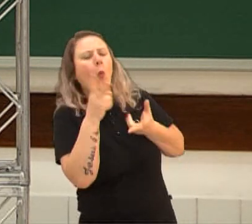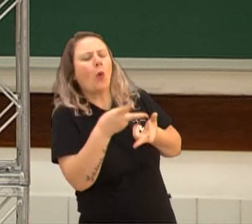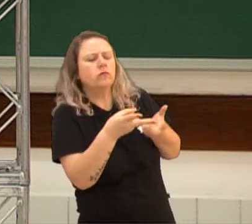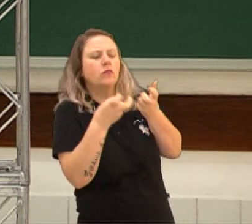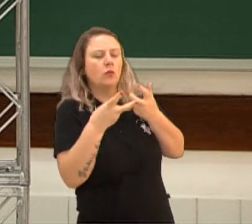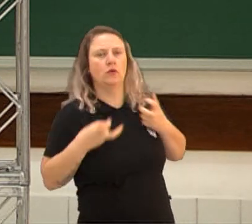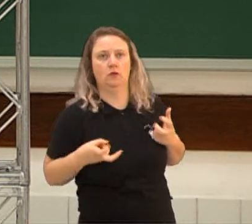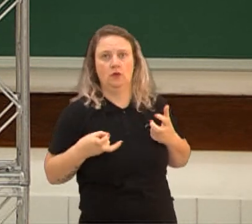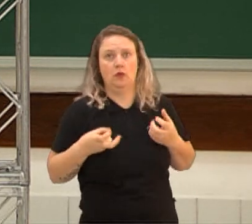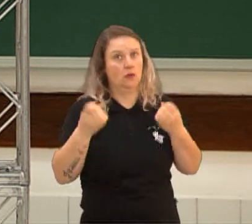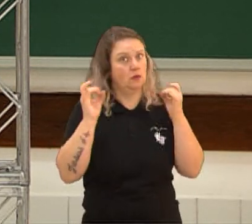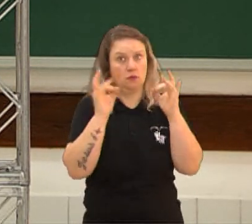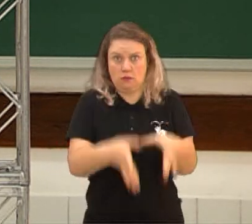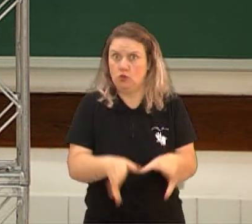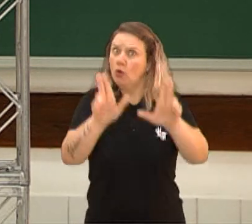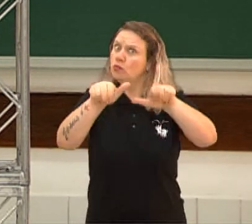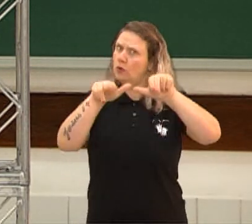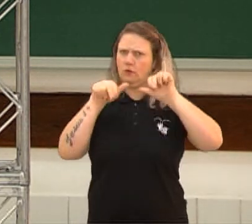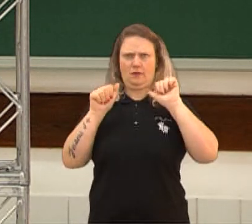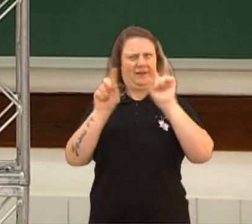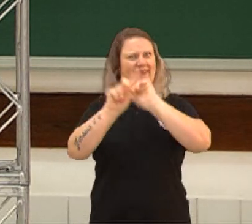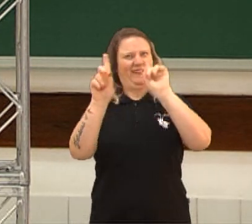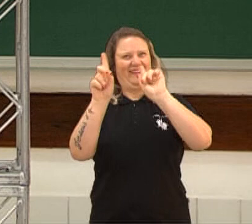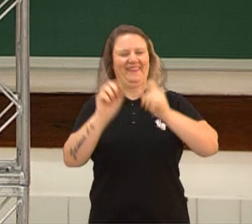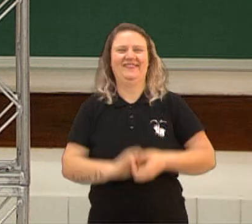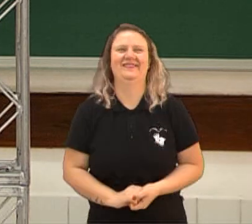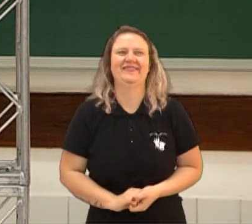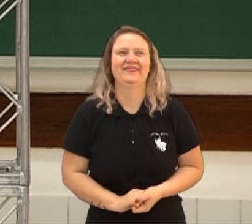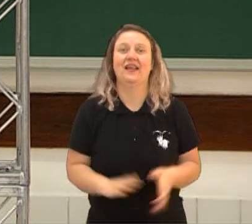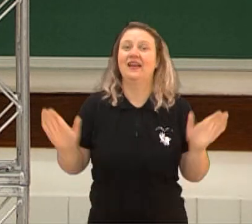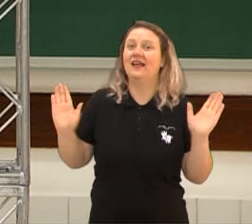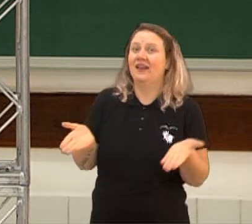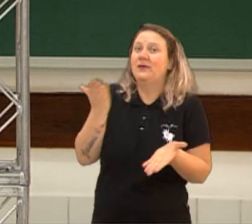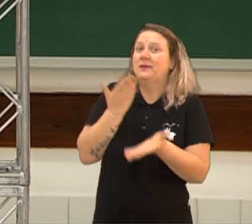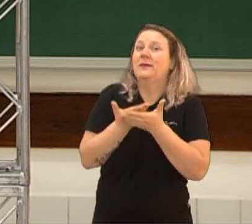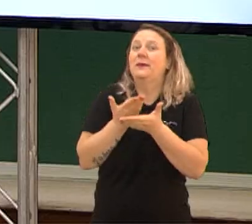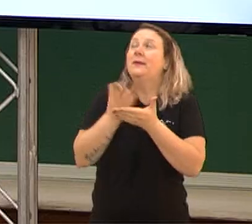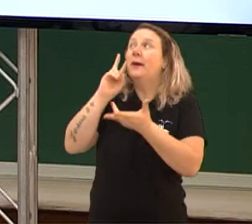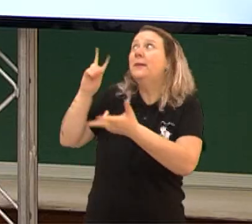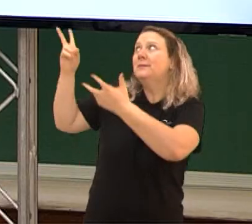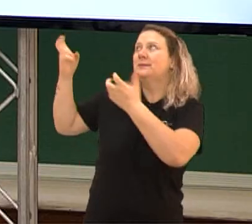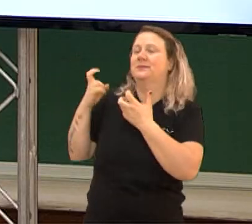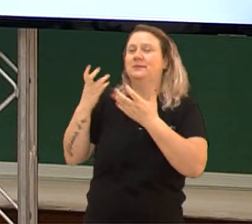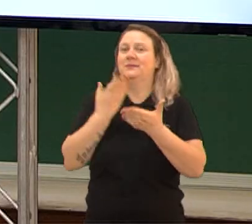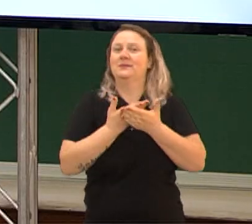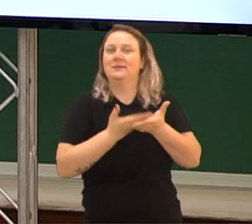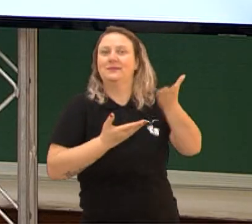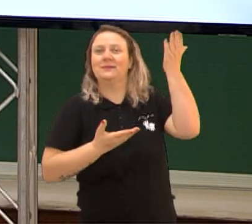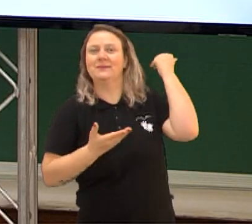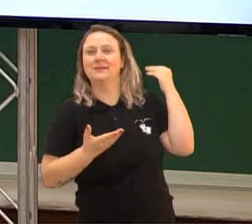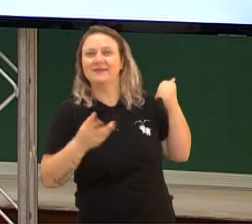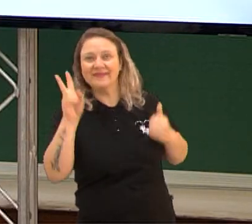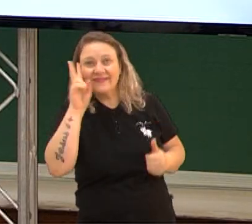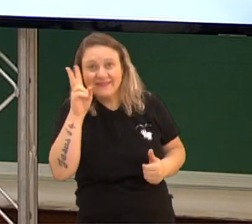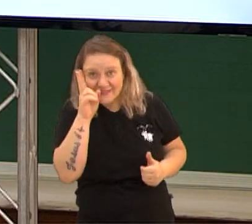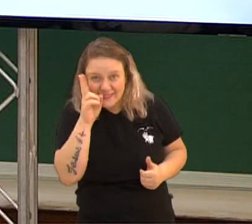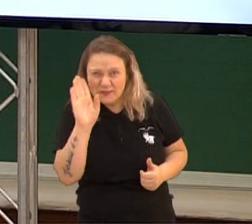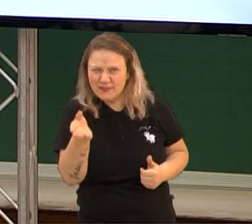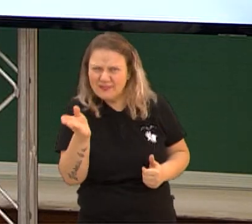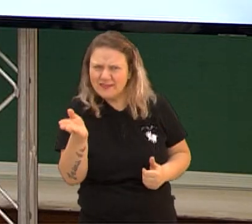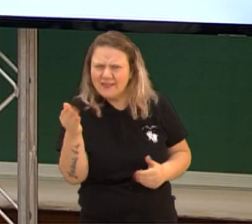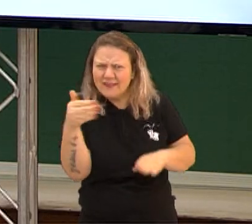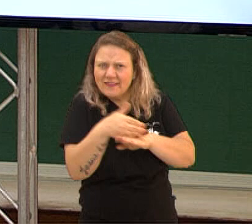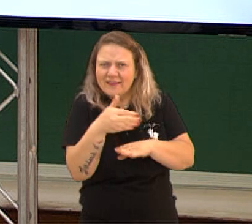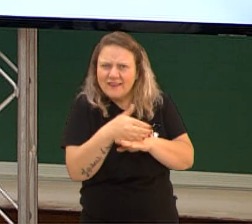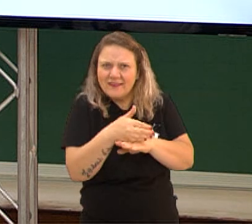desista, não é hora para desistir, tá legal? Então, o que nós vimos na aula passada lá, pessoal? Você estava comigo na aula passada? Estava? Se